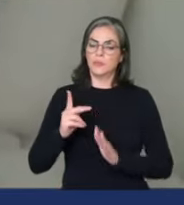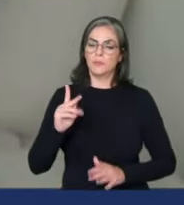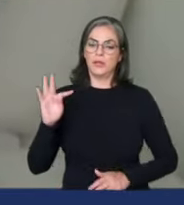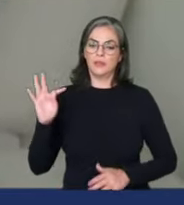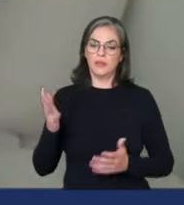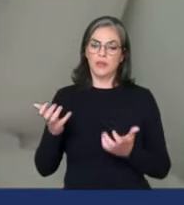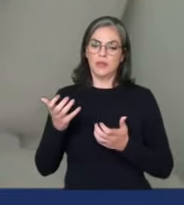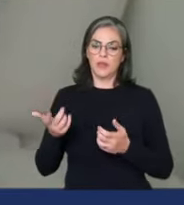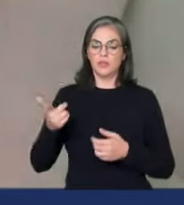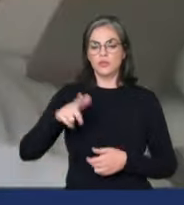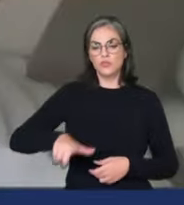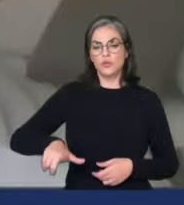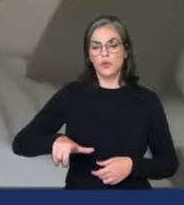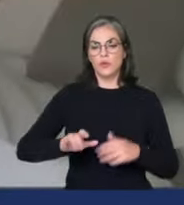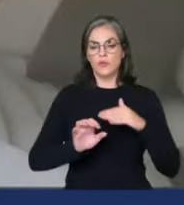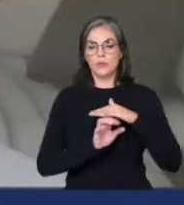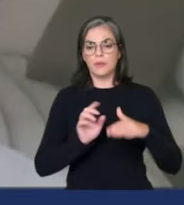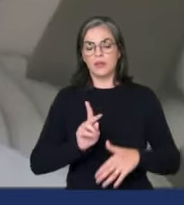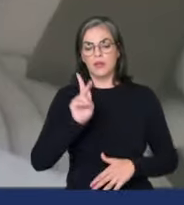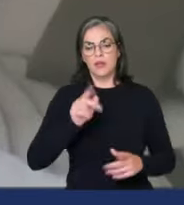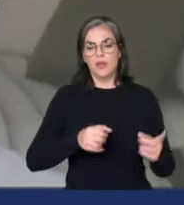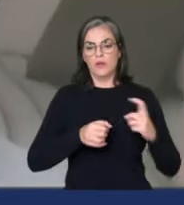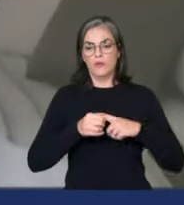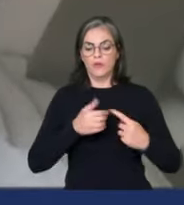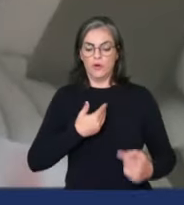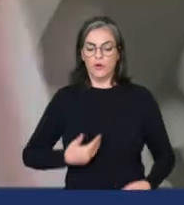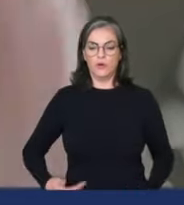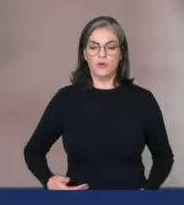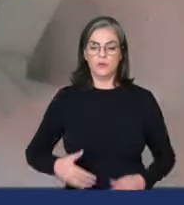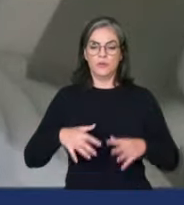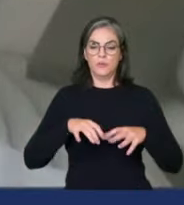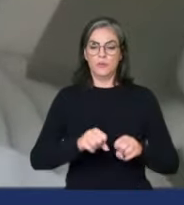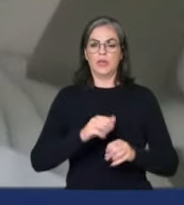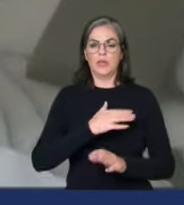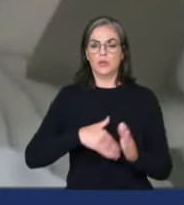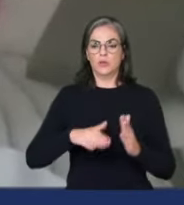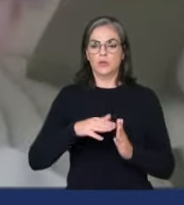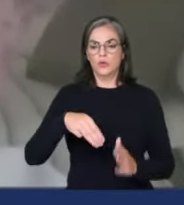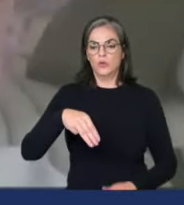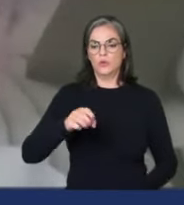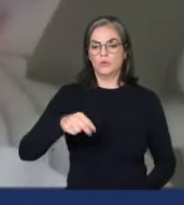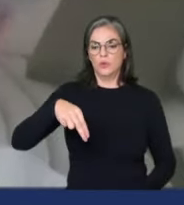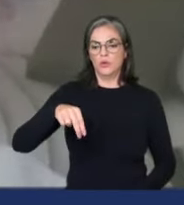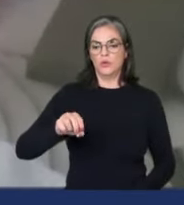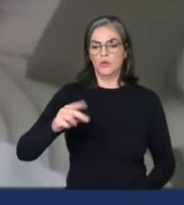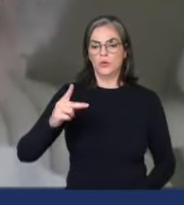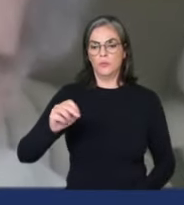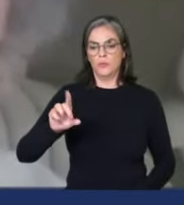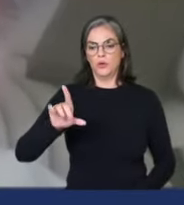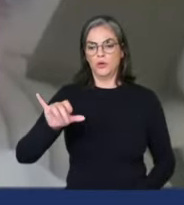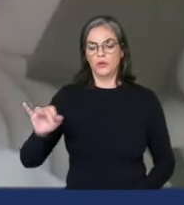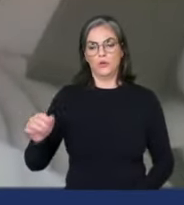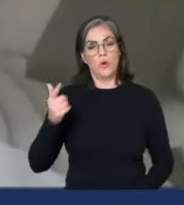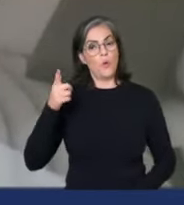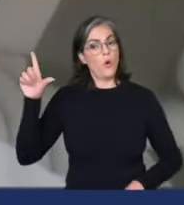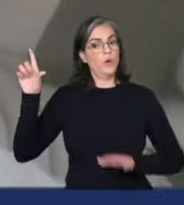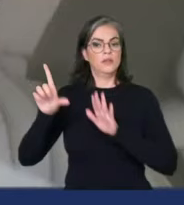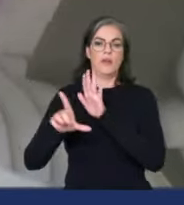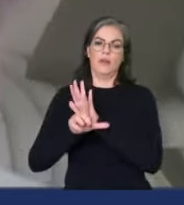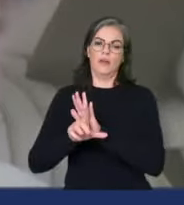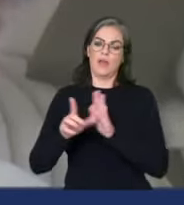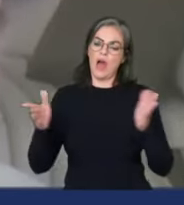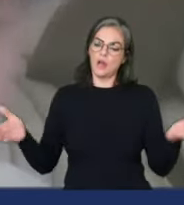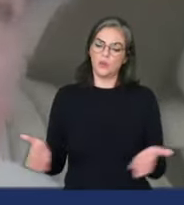reestatizar a Petrobras, de retomar o monopólio. Aí nós vamos conversar em outra legislação, não sobre a atual, tá